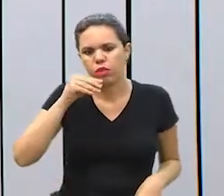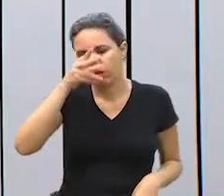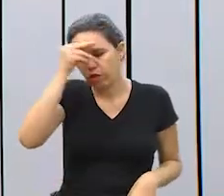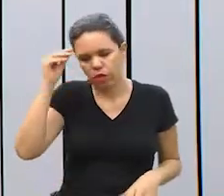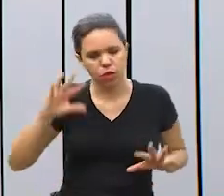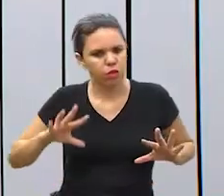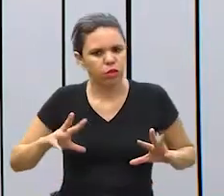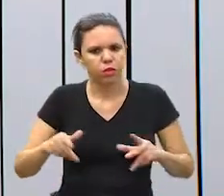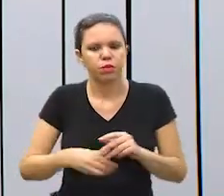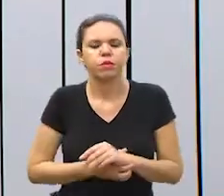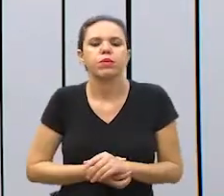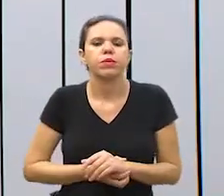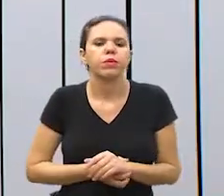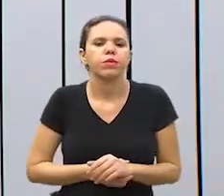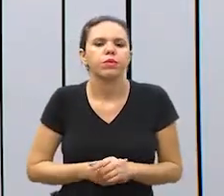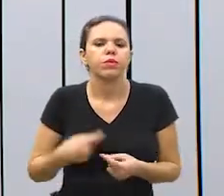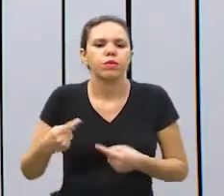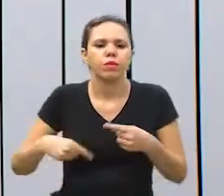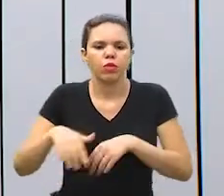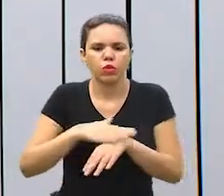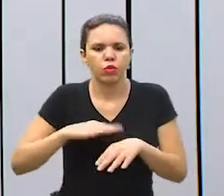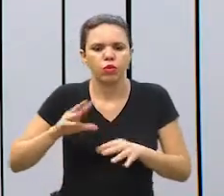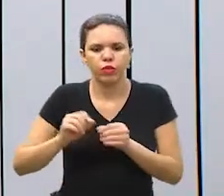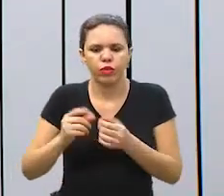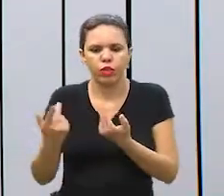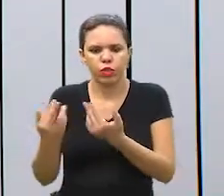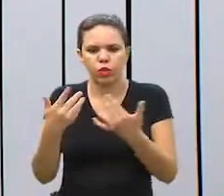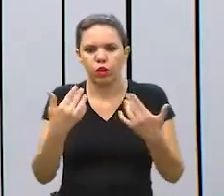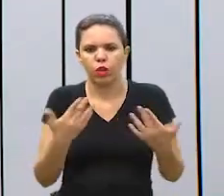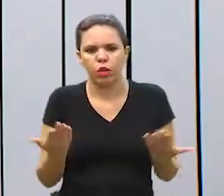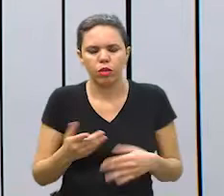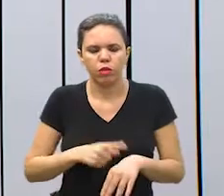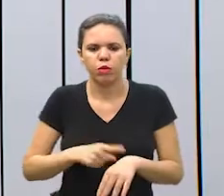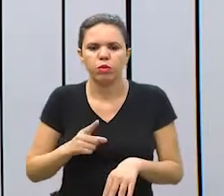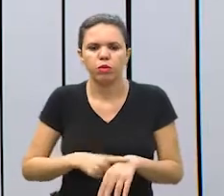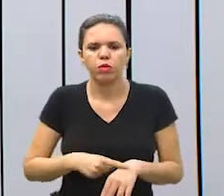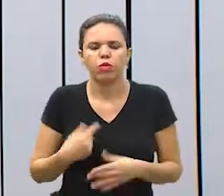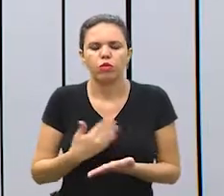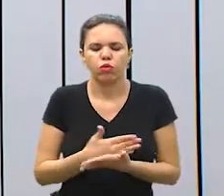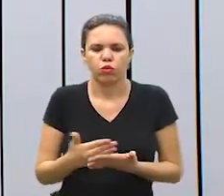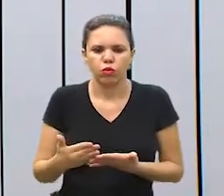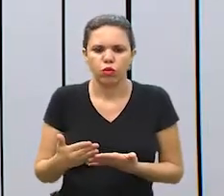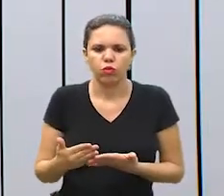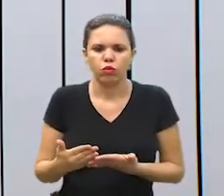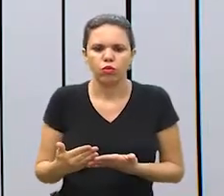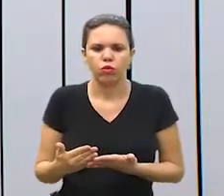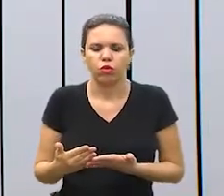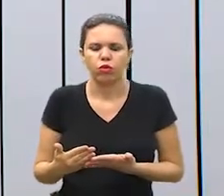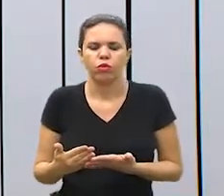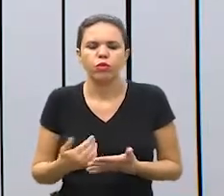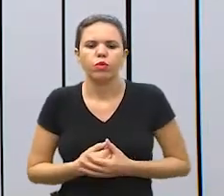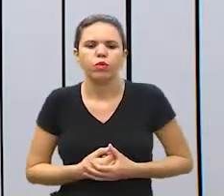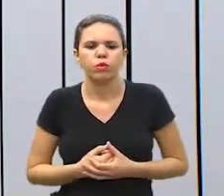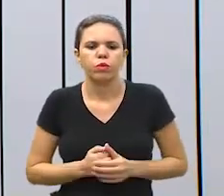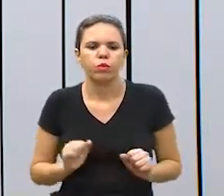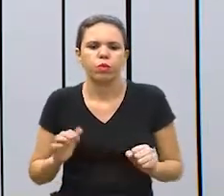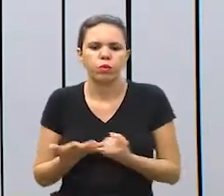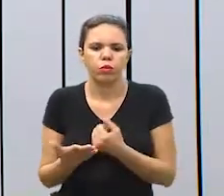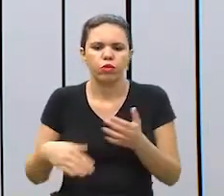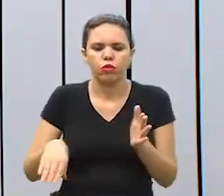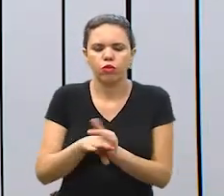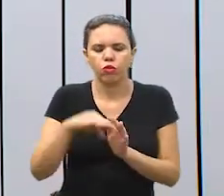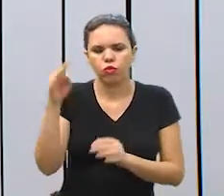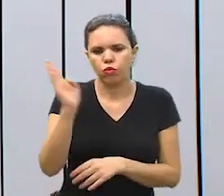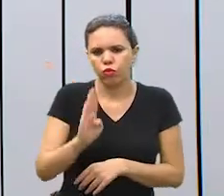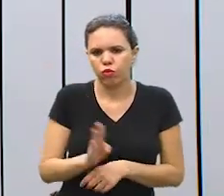público e os políticos em geral deveriam fazer nesse momento. Nós começamos, desde quando essa pandemia chegou